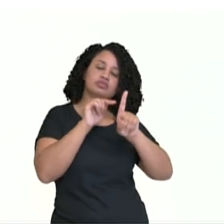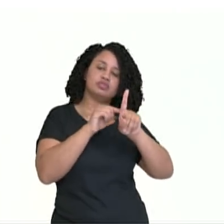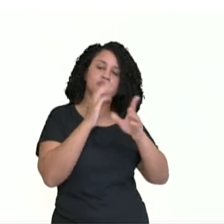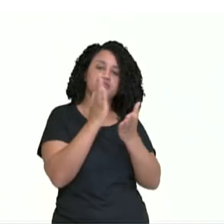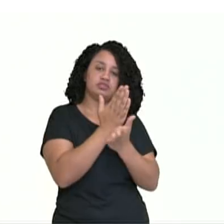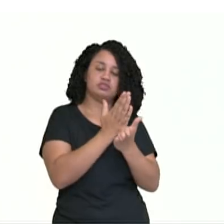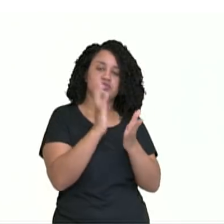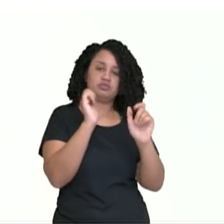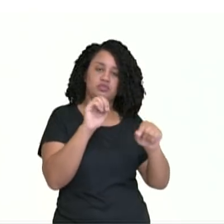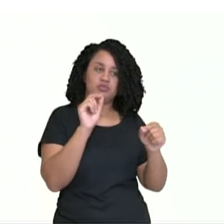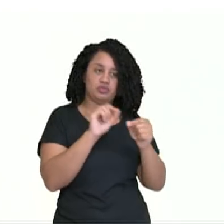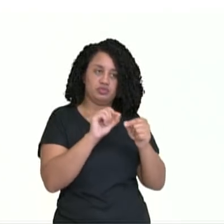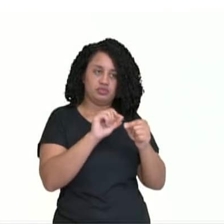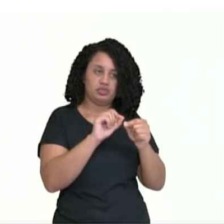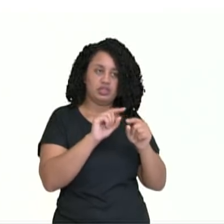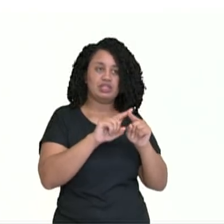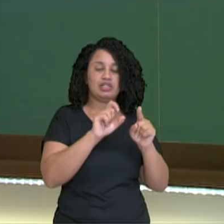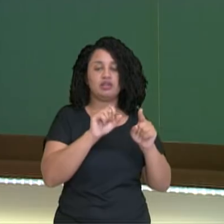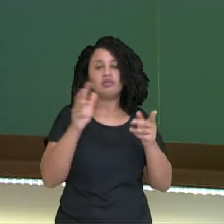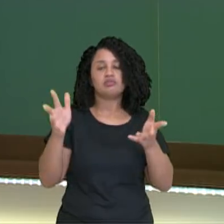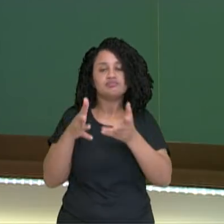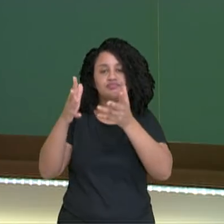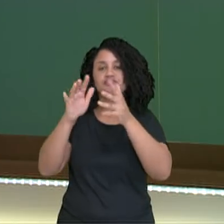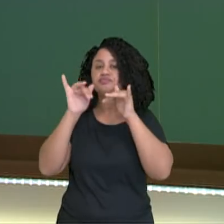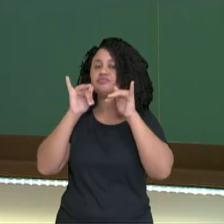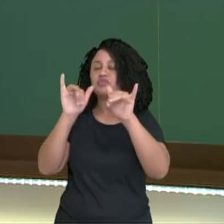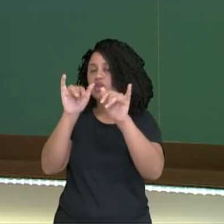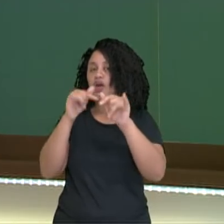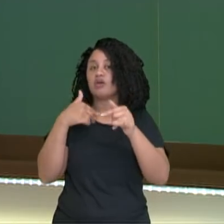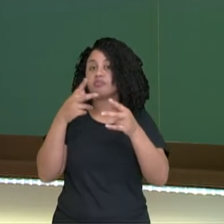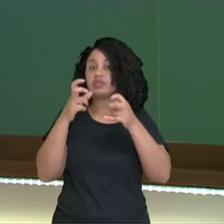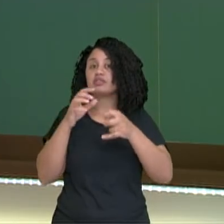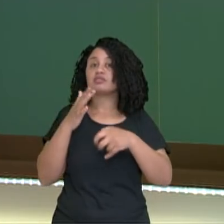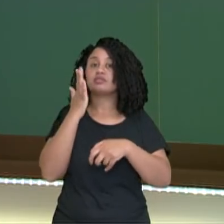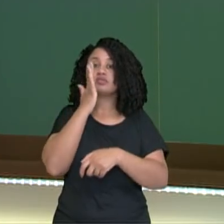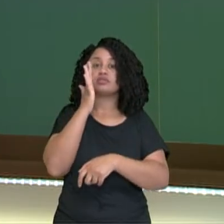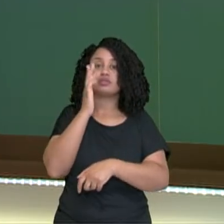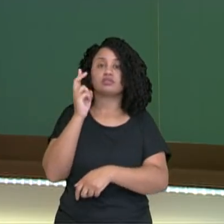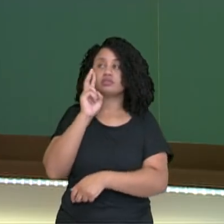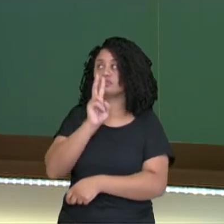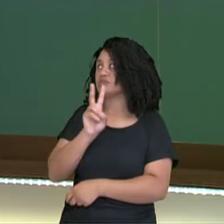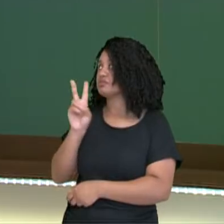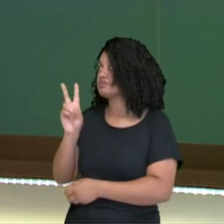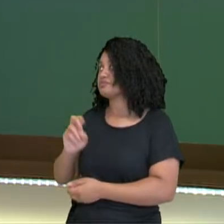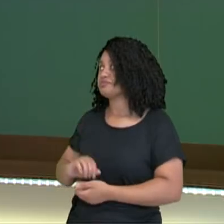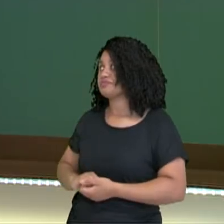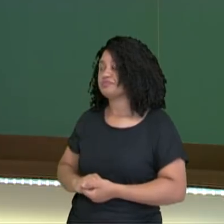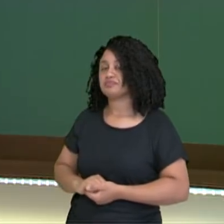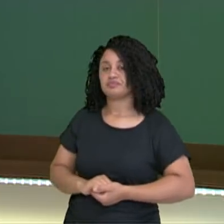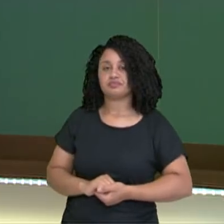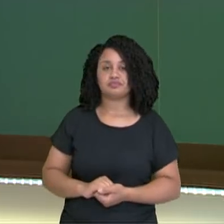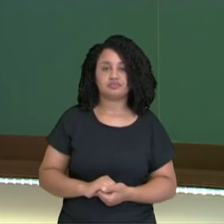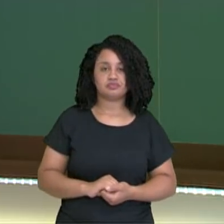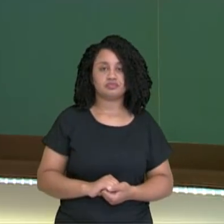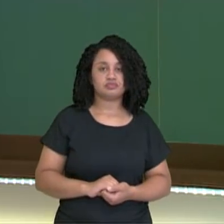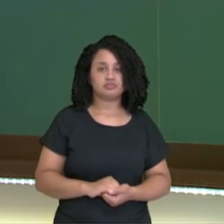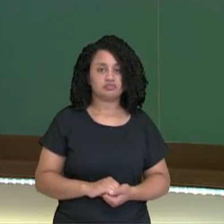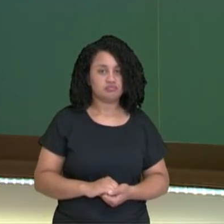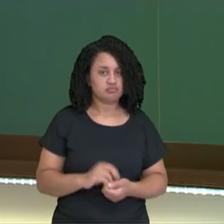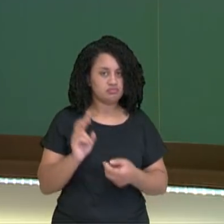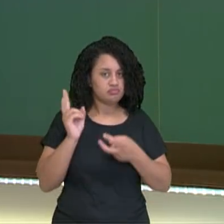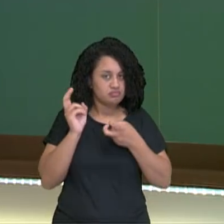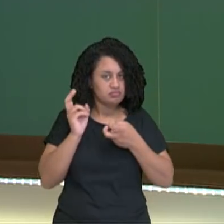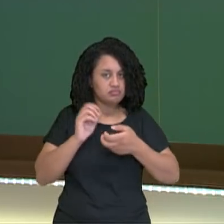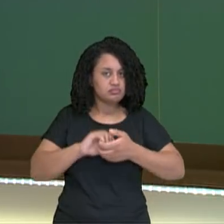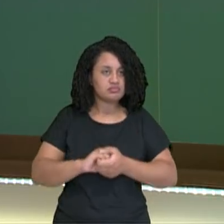a excitação eletrônica, observe que aqui, olhe, em sp, né, nesse orbital, nós temos